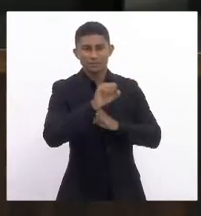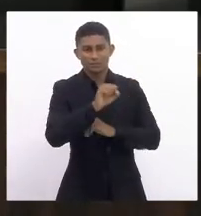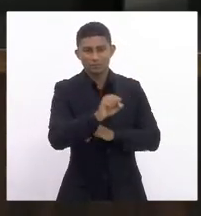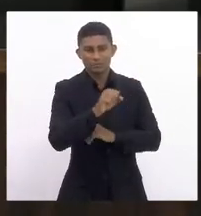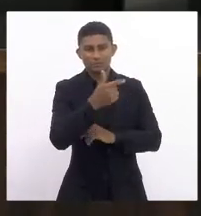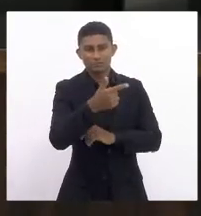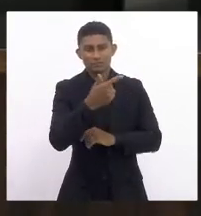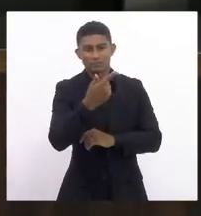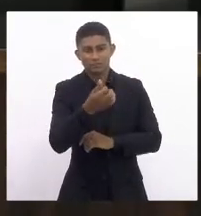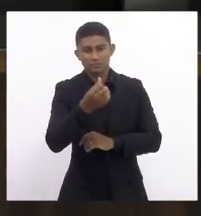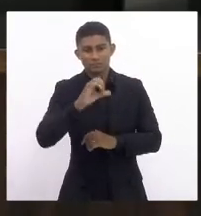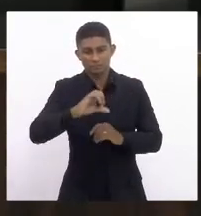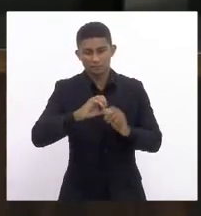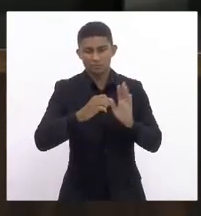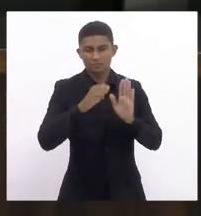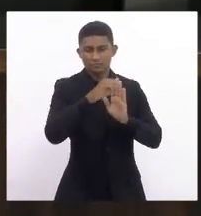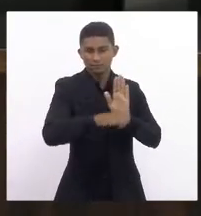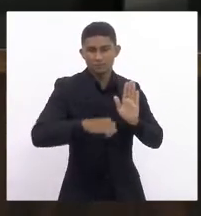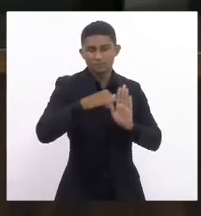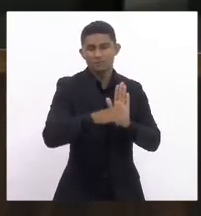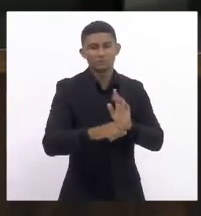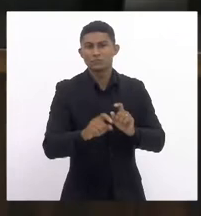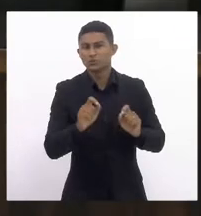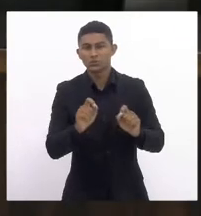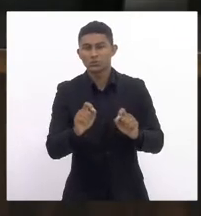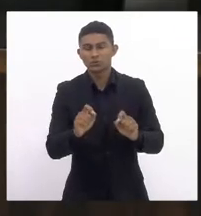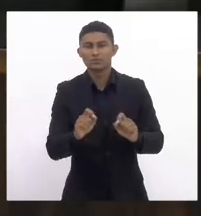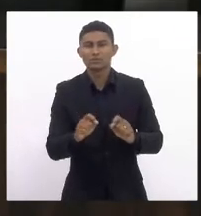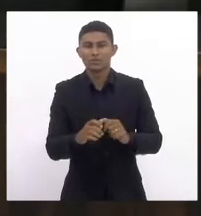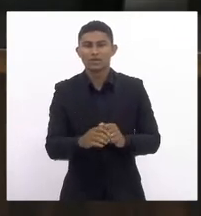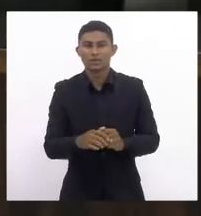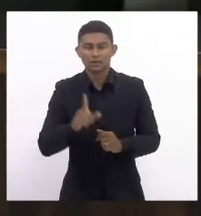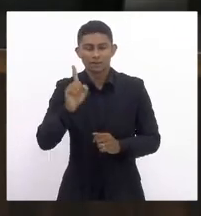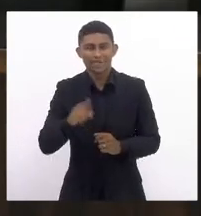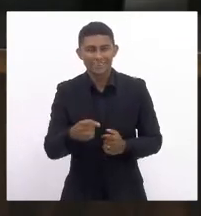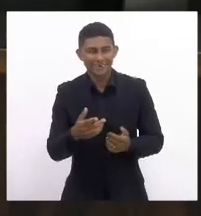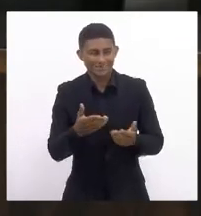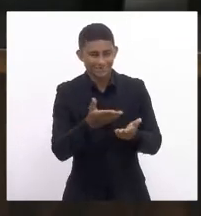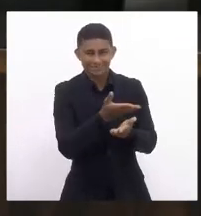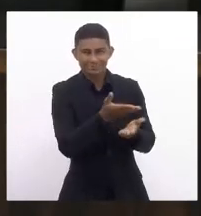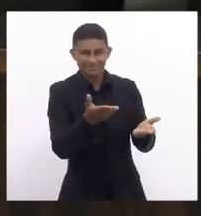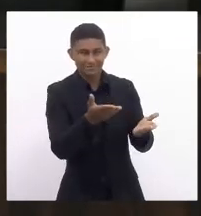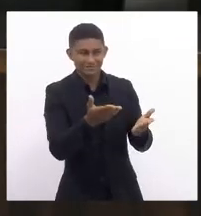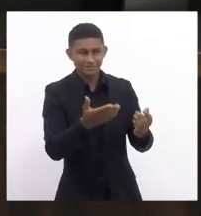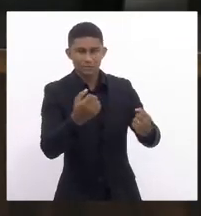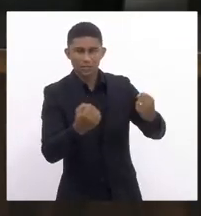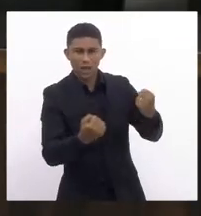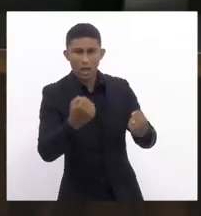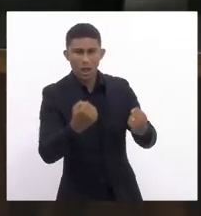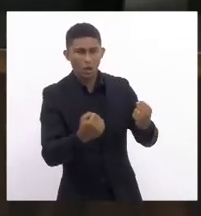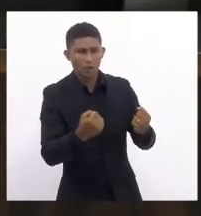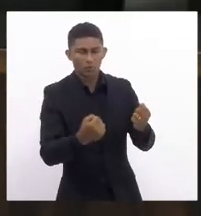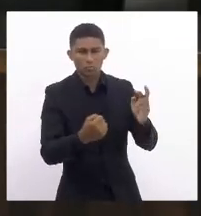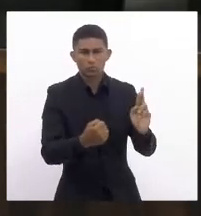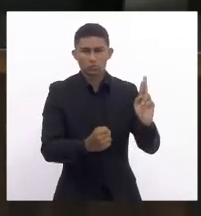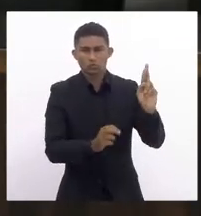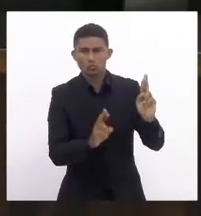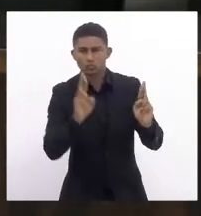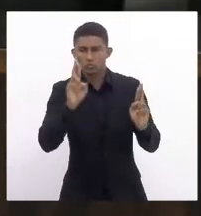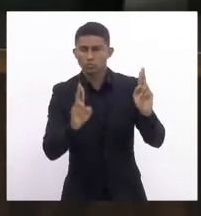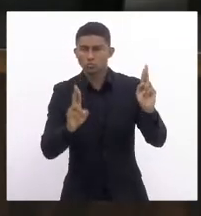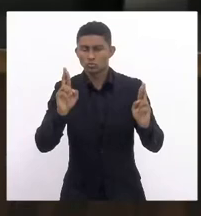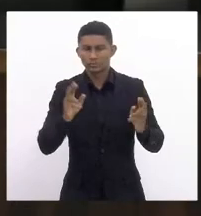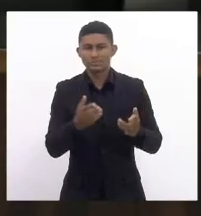de dezembro de 2018, que dispõe sobre a autodeclaração de proprietário de veículos automotores de conformidade